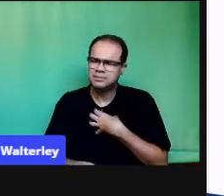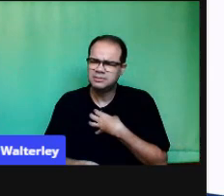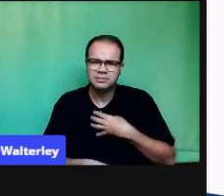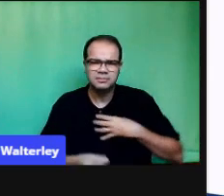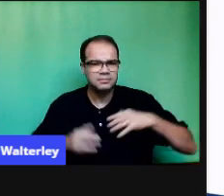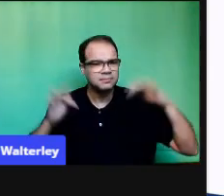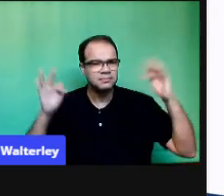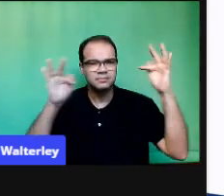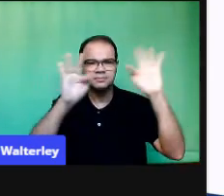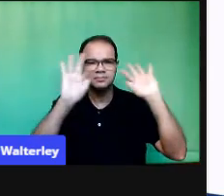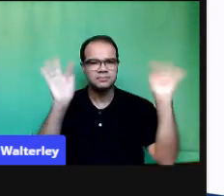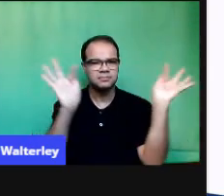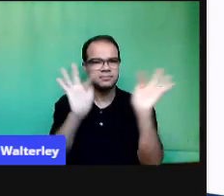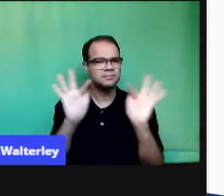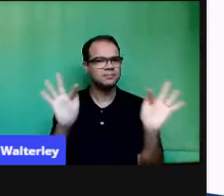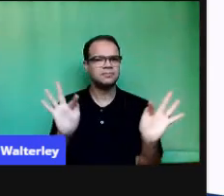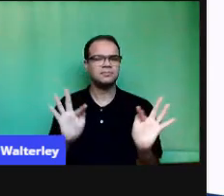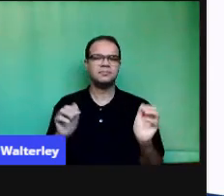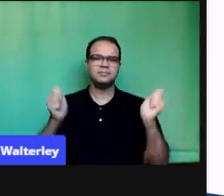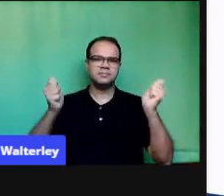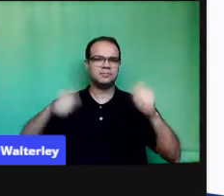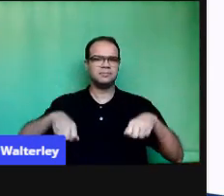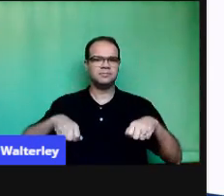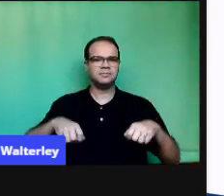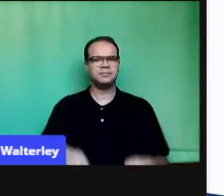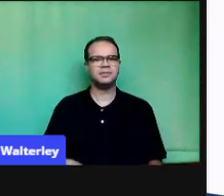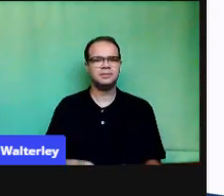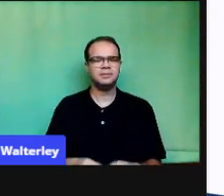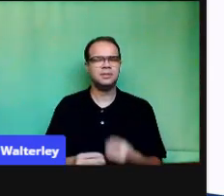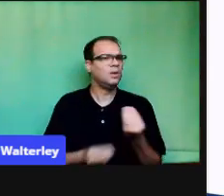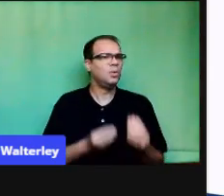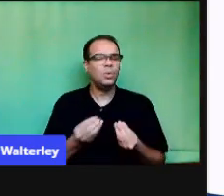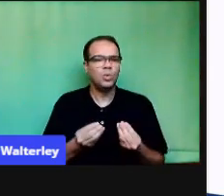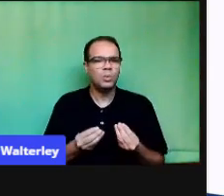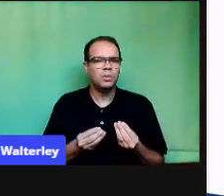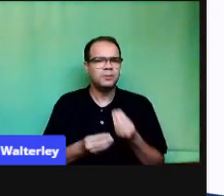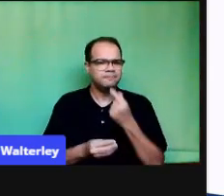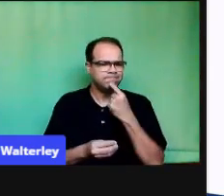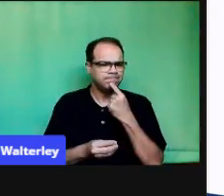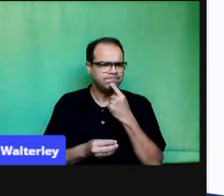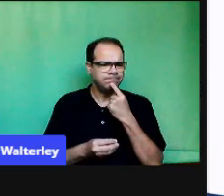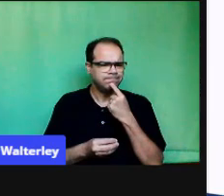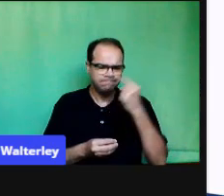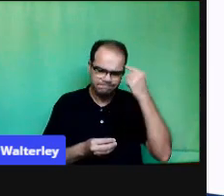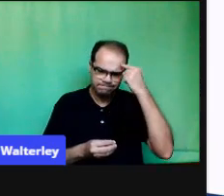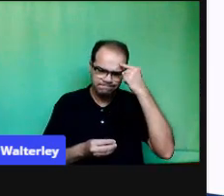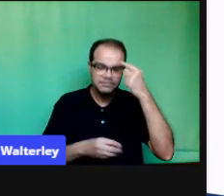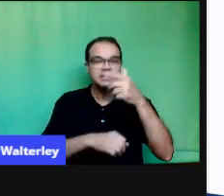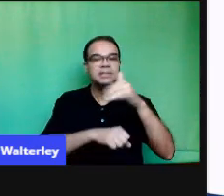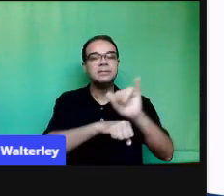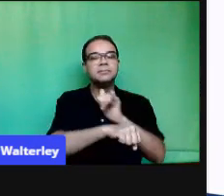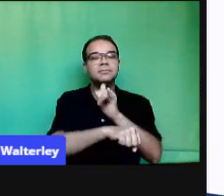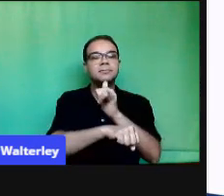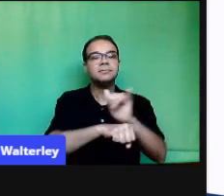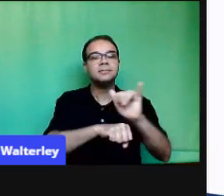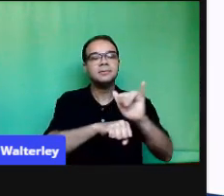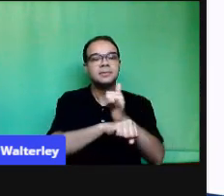papel do ser humano hoje é buscar meios e métodos para que a gente possa medir isso,